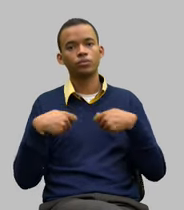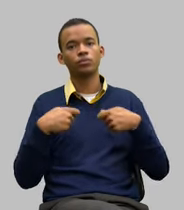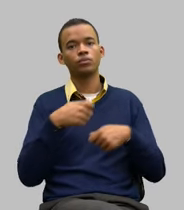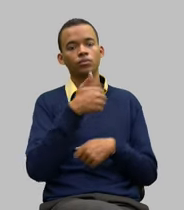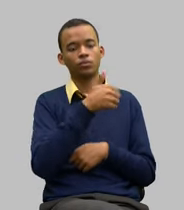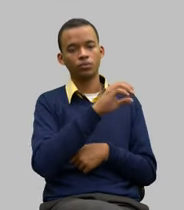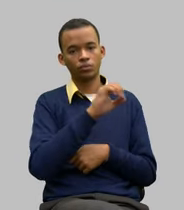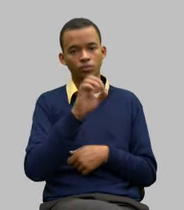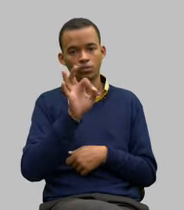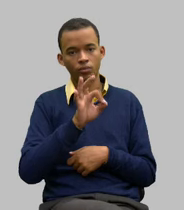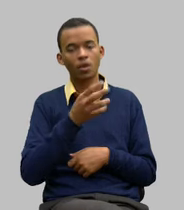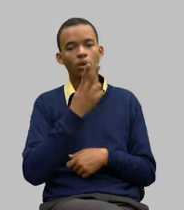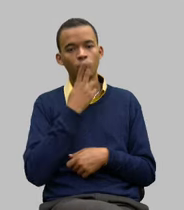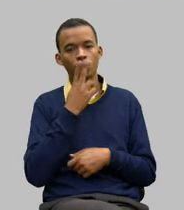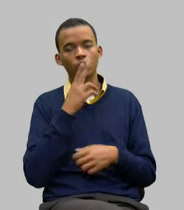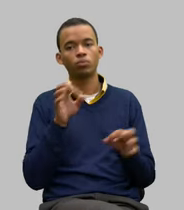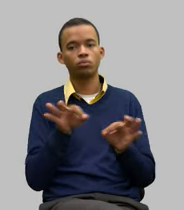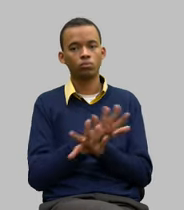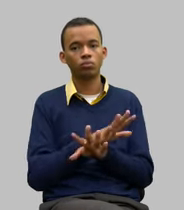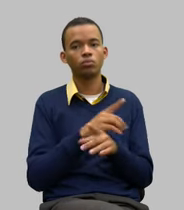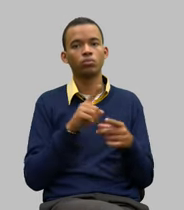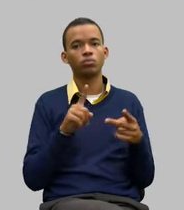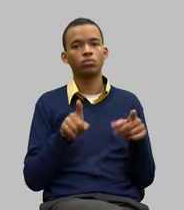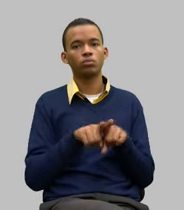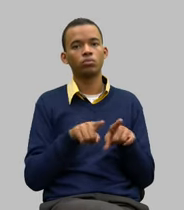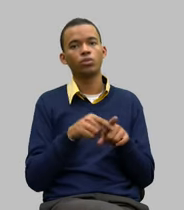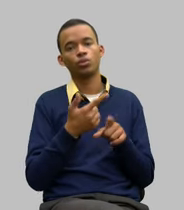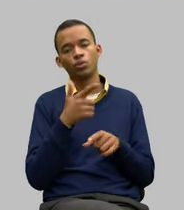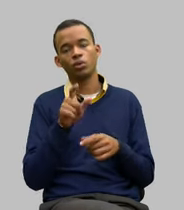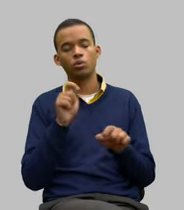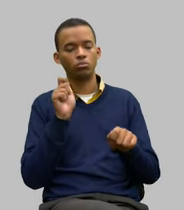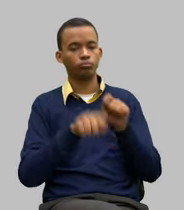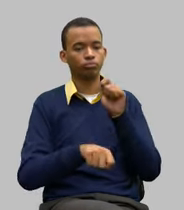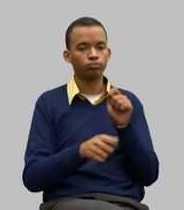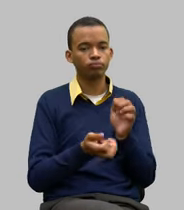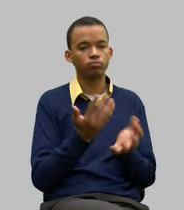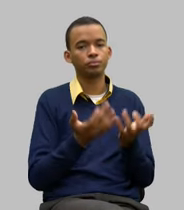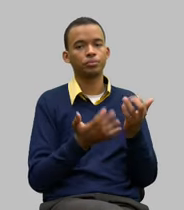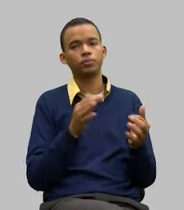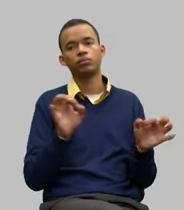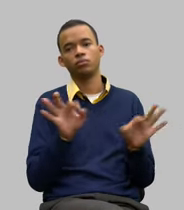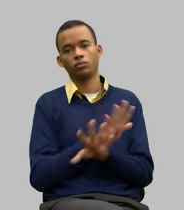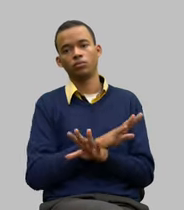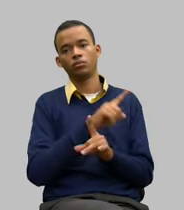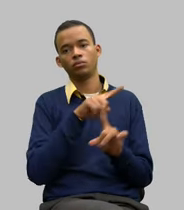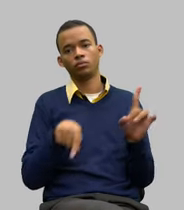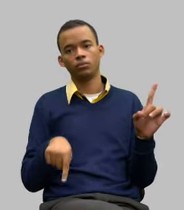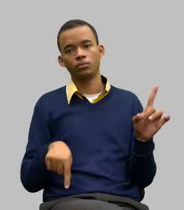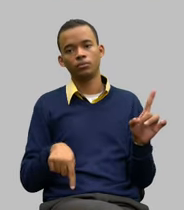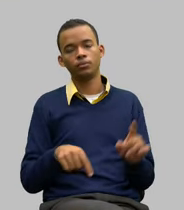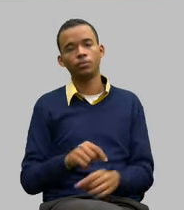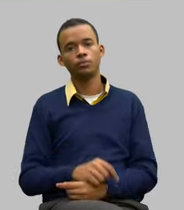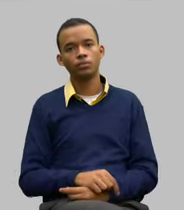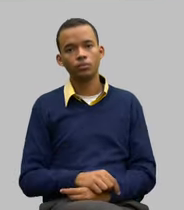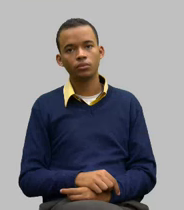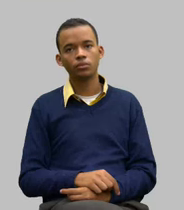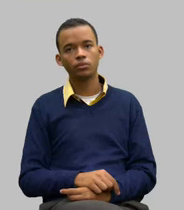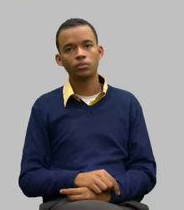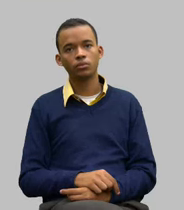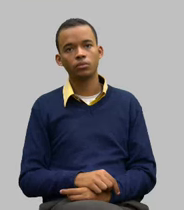sem o tabaco e sem ingresso de qualquer combustível Ok eh secretário eu peço